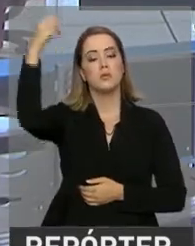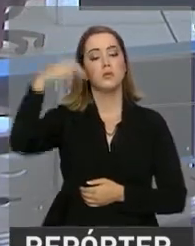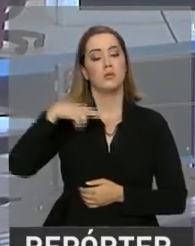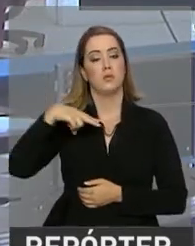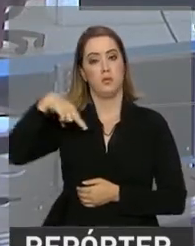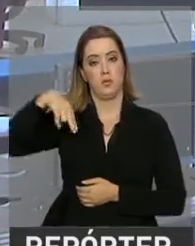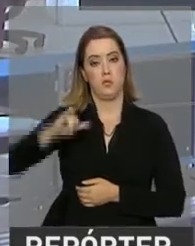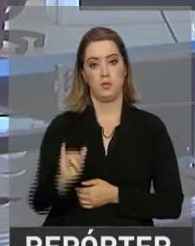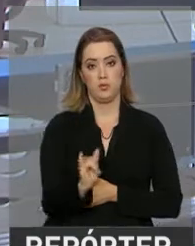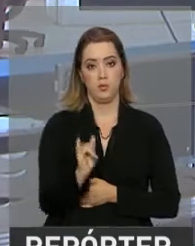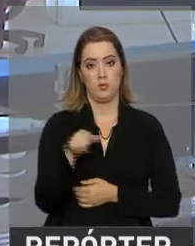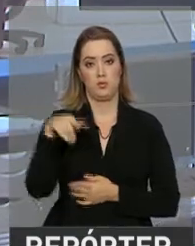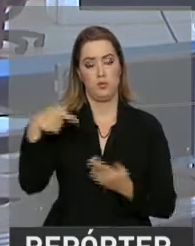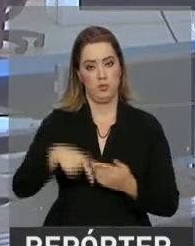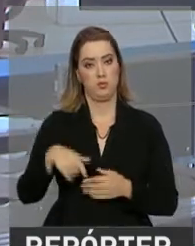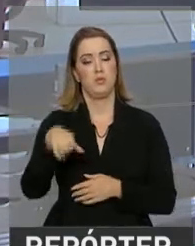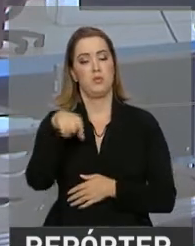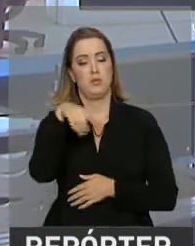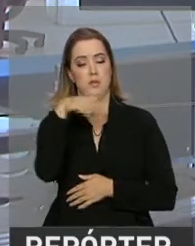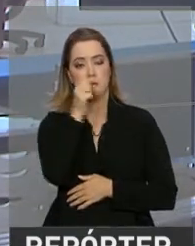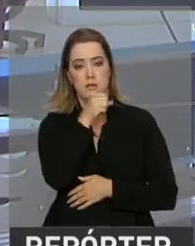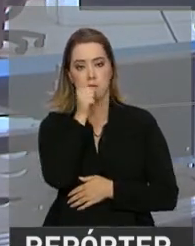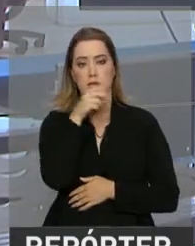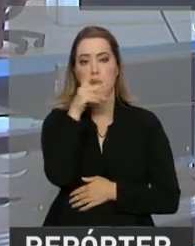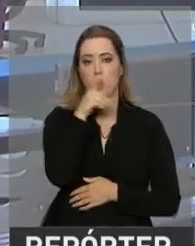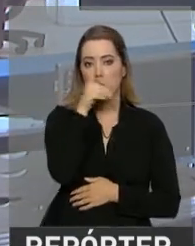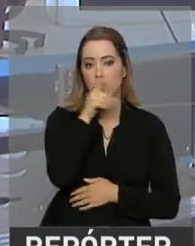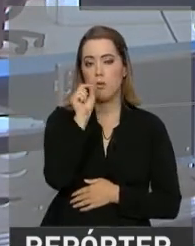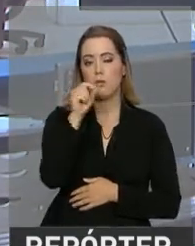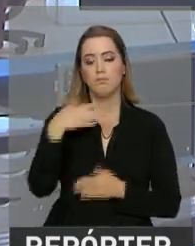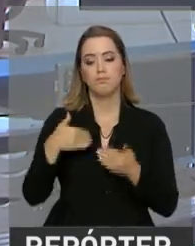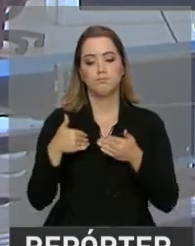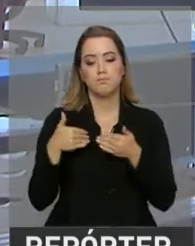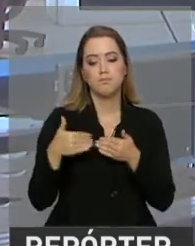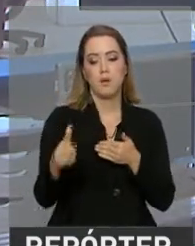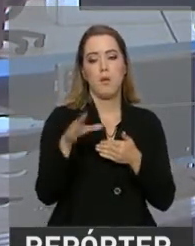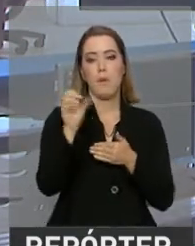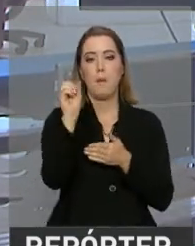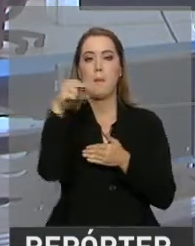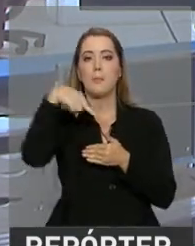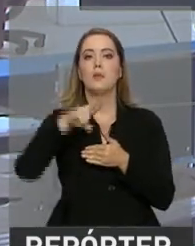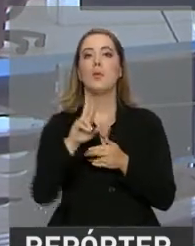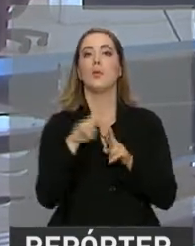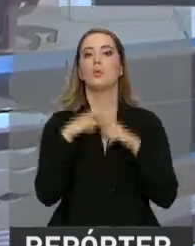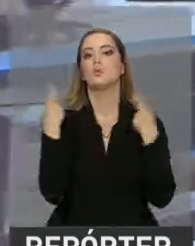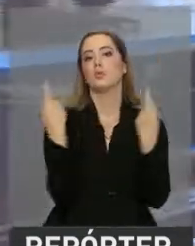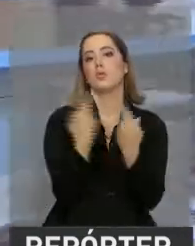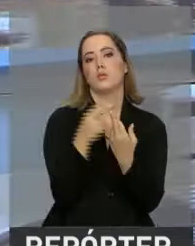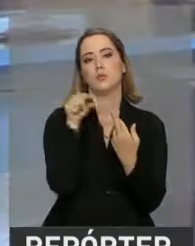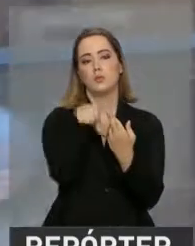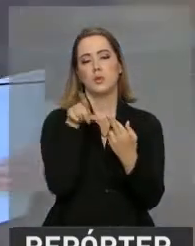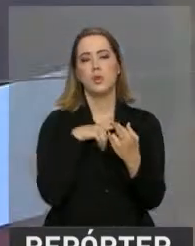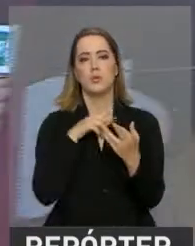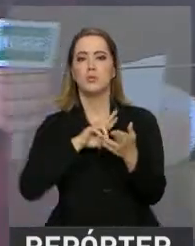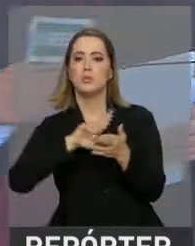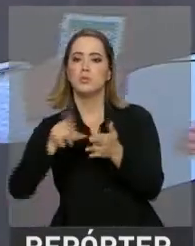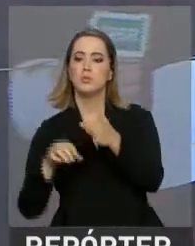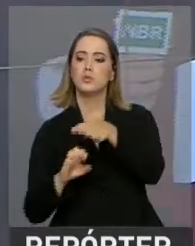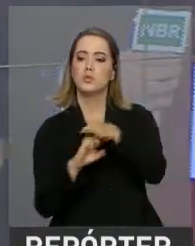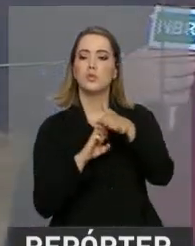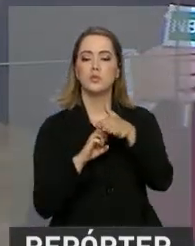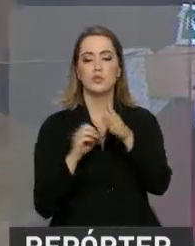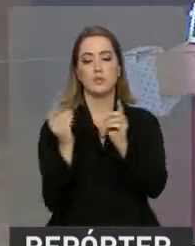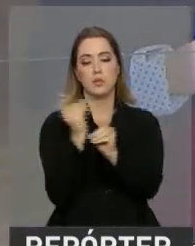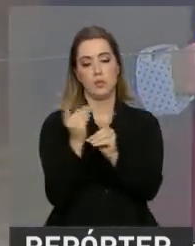neste fim de semana ele vai abrir a assembleia geral das Nações Unidas e também terá uma série de encontros vamos falar com a repórter Natália Melo que traz